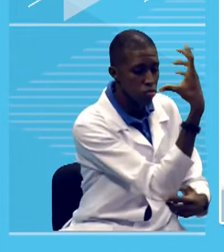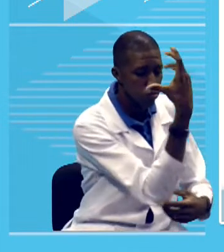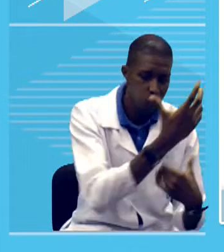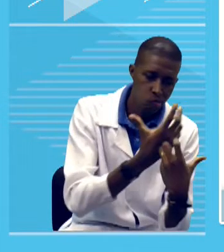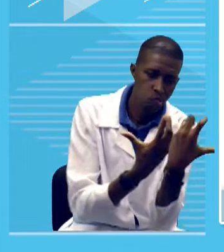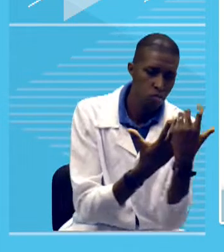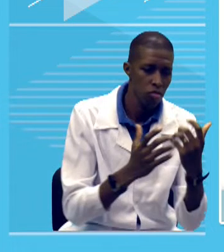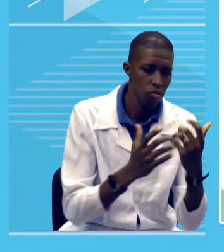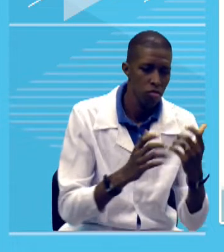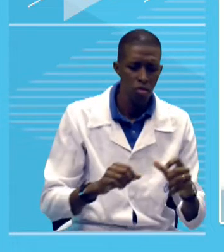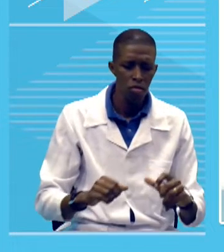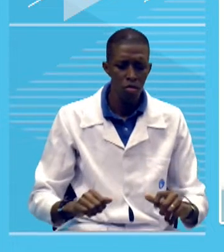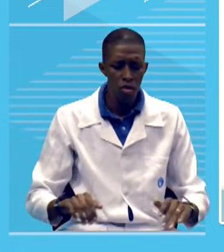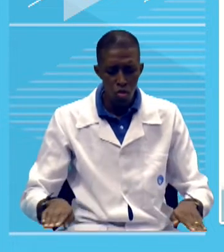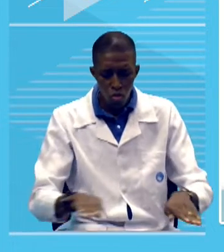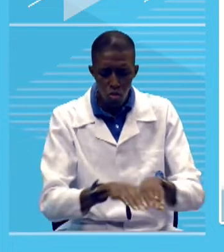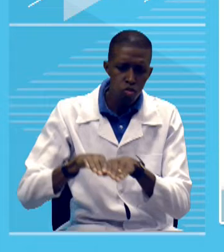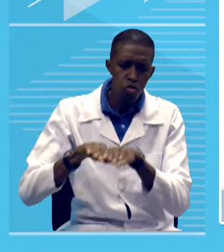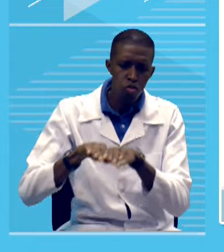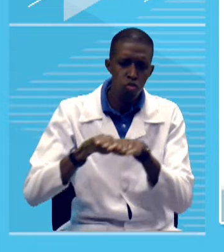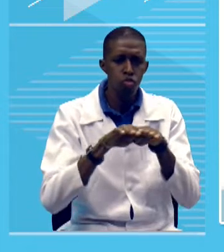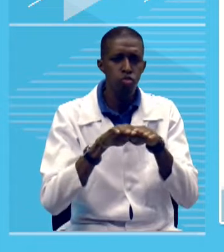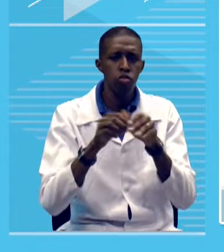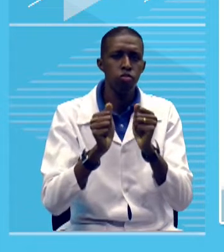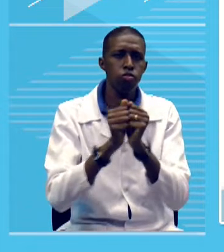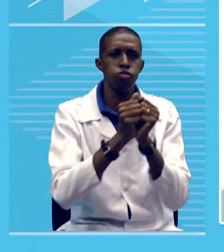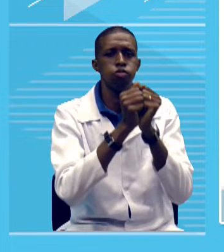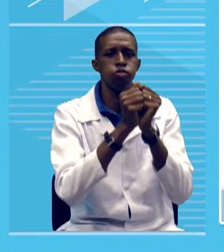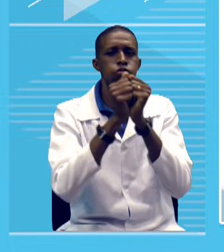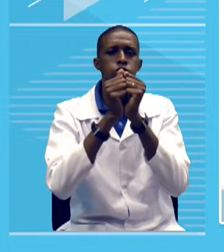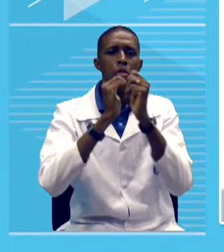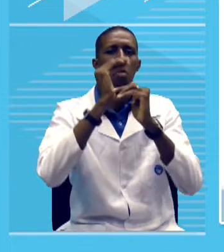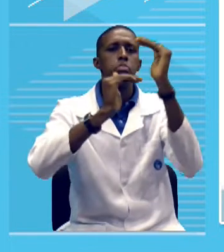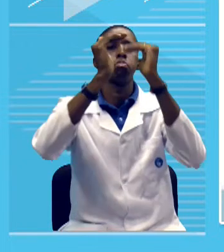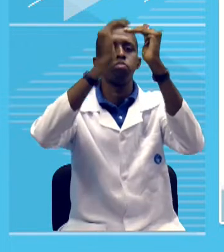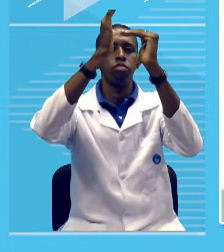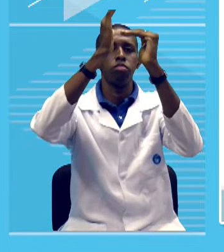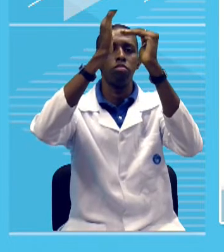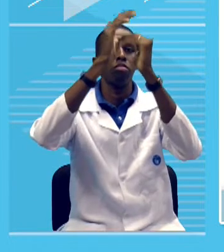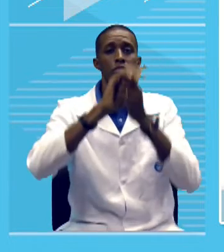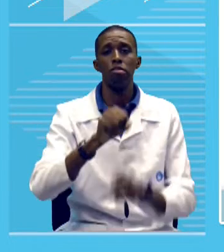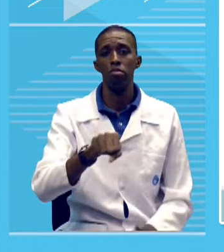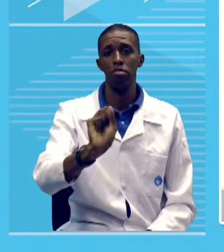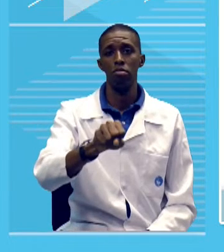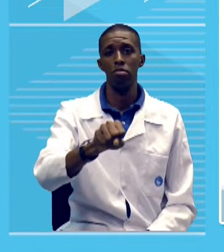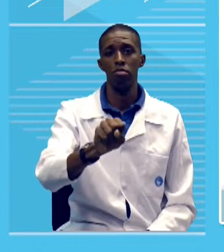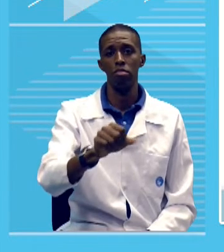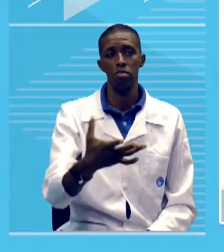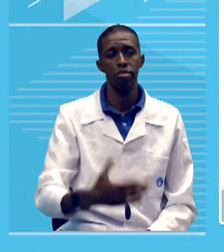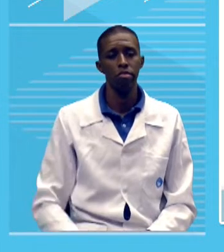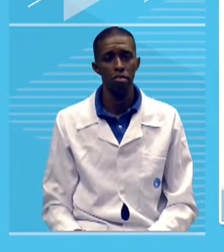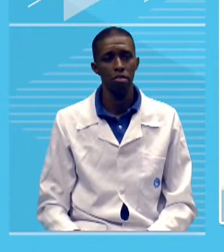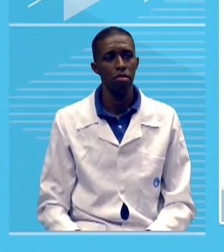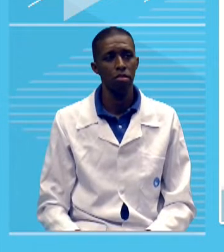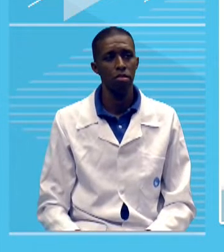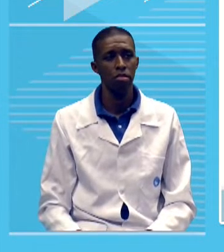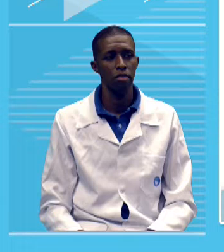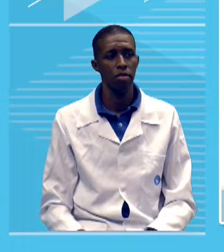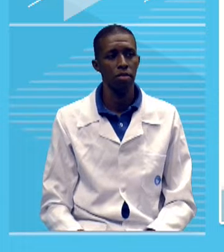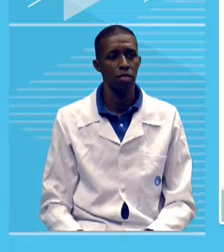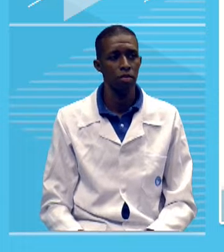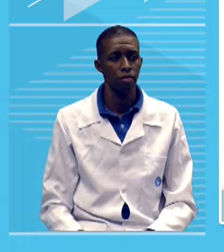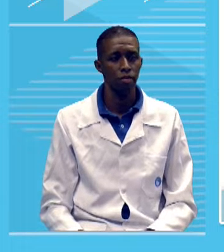pode encontrar numa possível pro Quem foi que criou esse conceito professor por exemplo